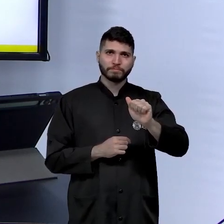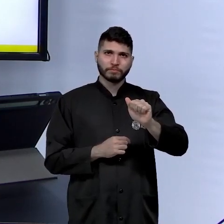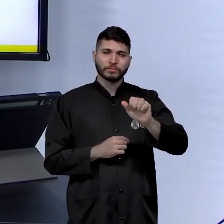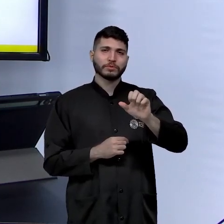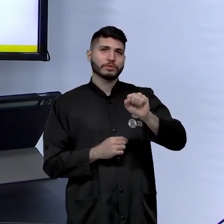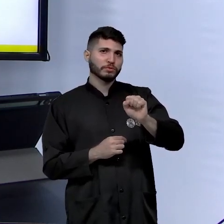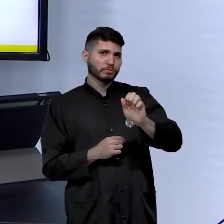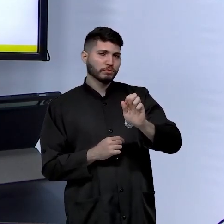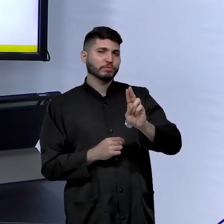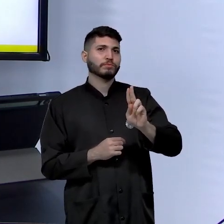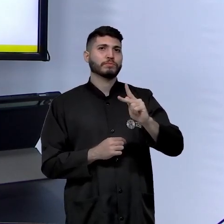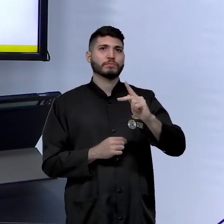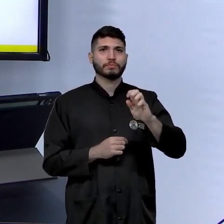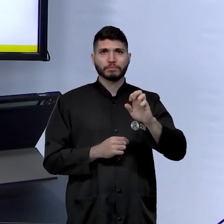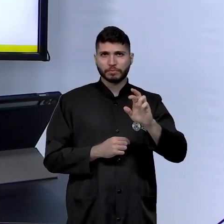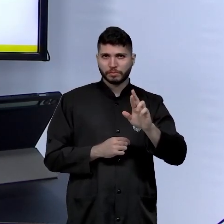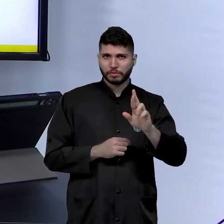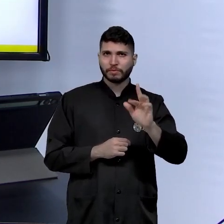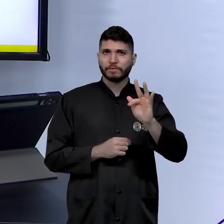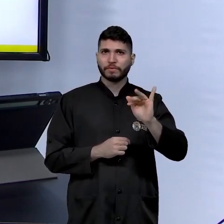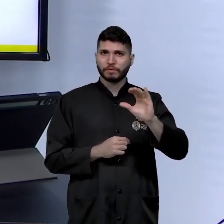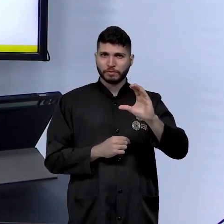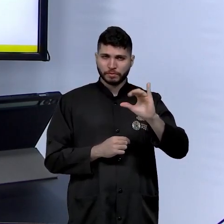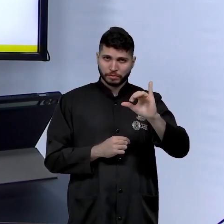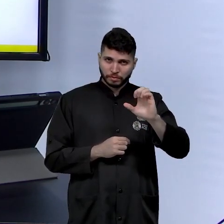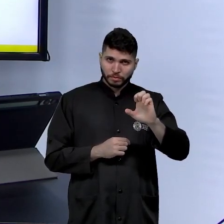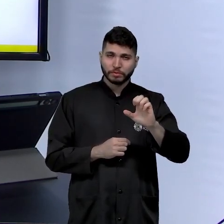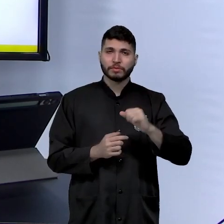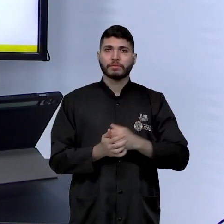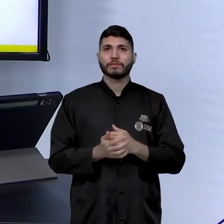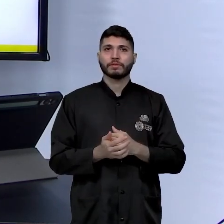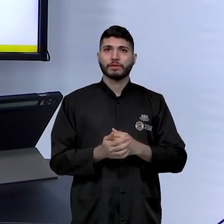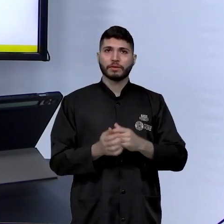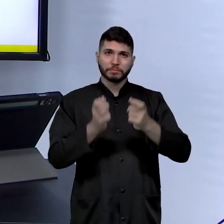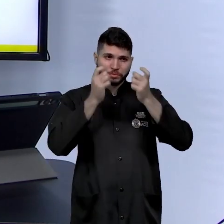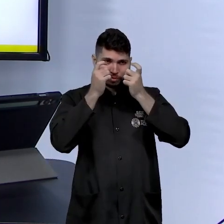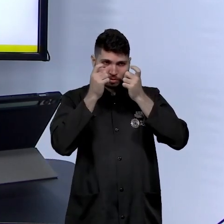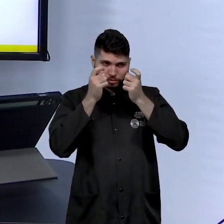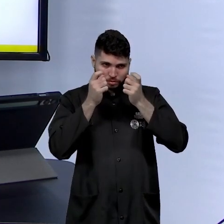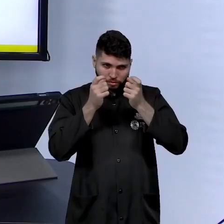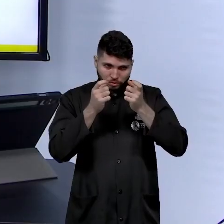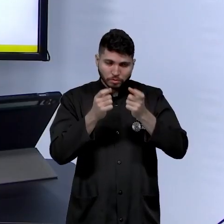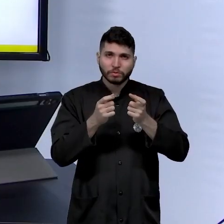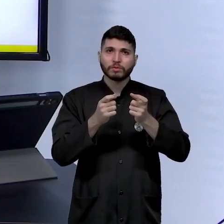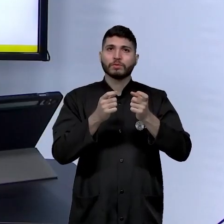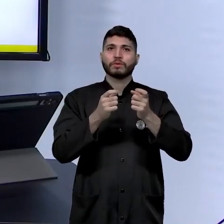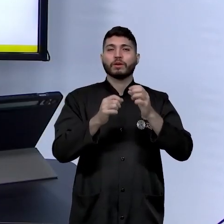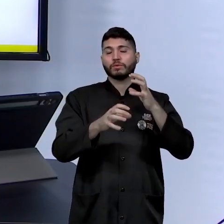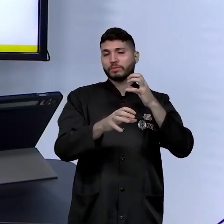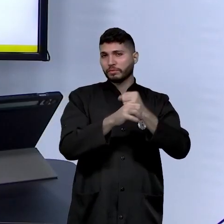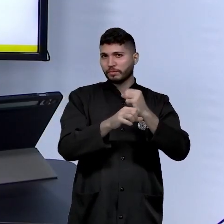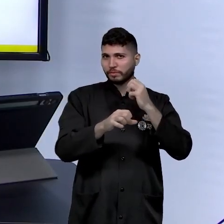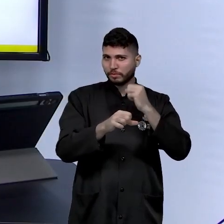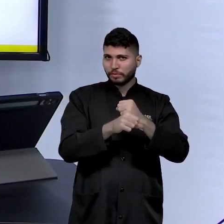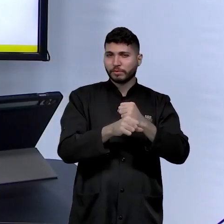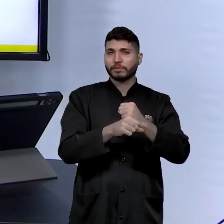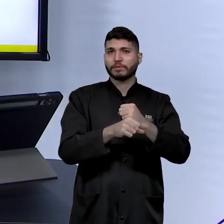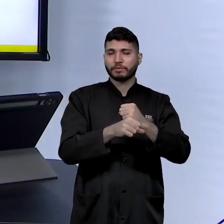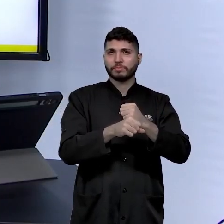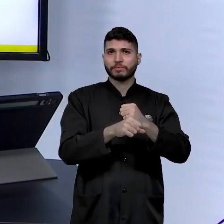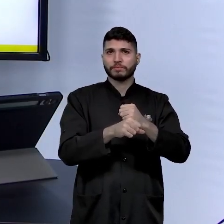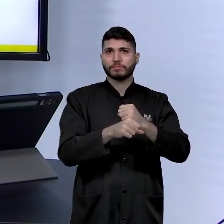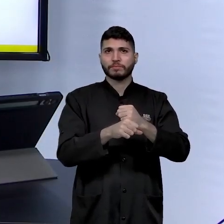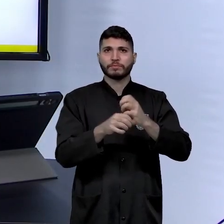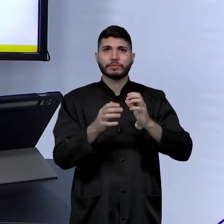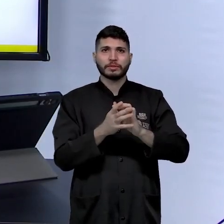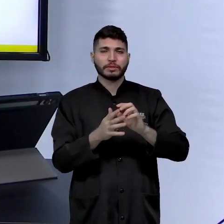de superfície cilíndricas, porque às vezes pode aparecer uma circunferência, aí a área de circunferência talvez você não lembre imediatamente, mas